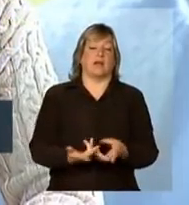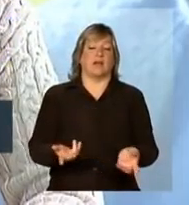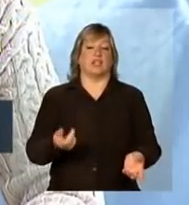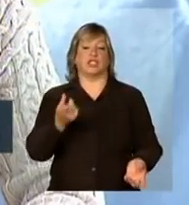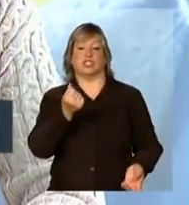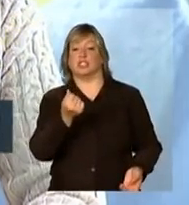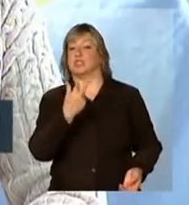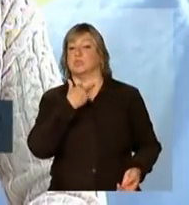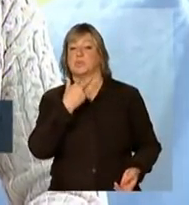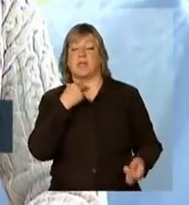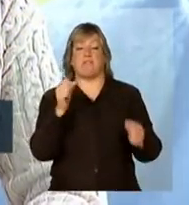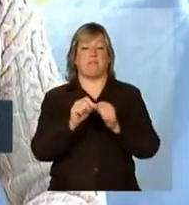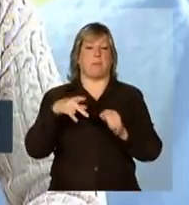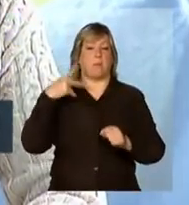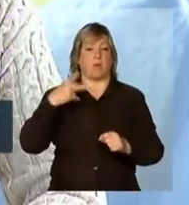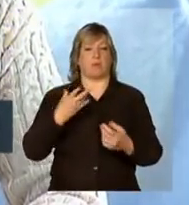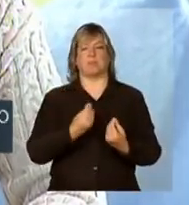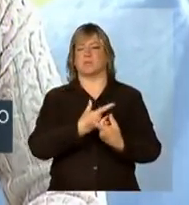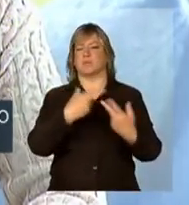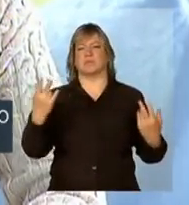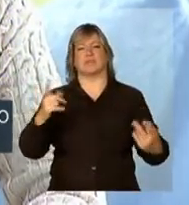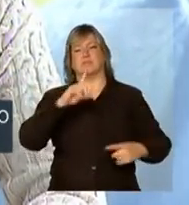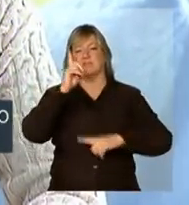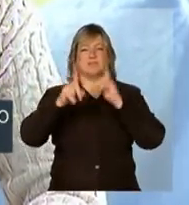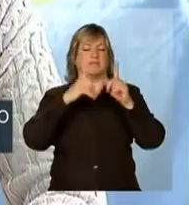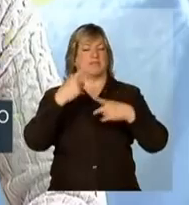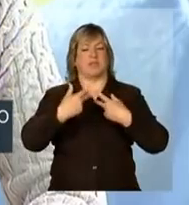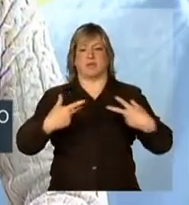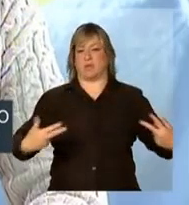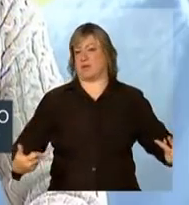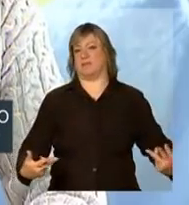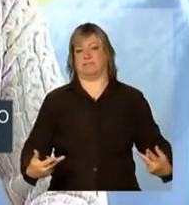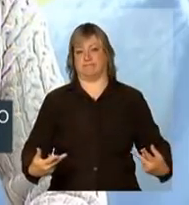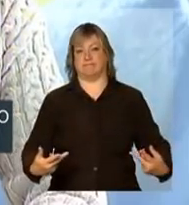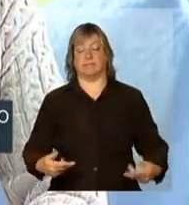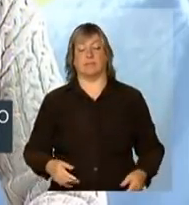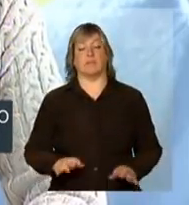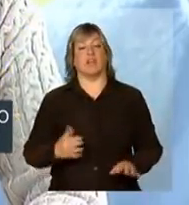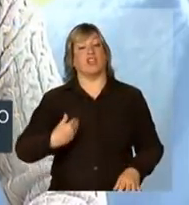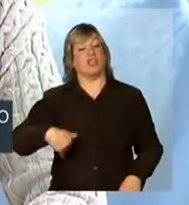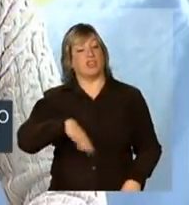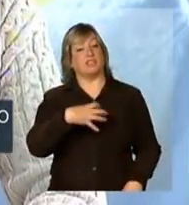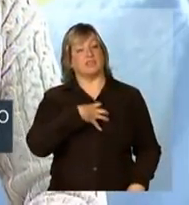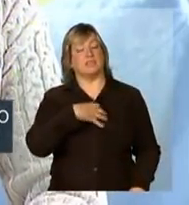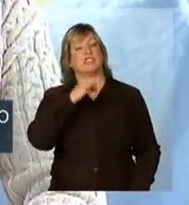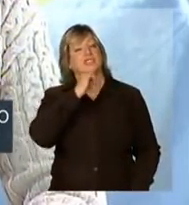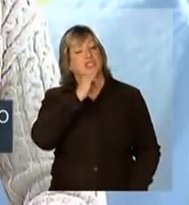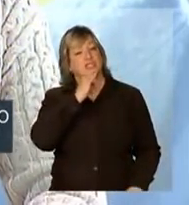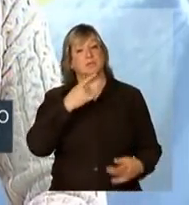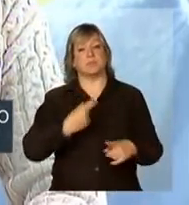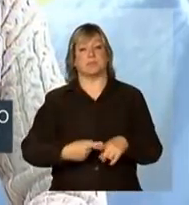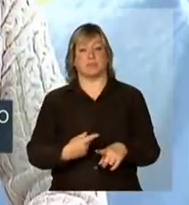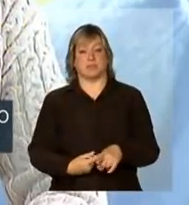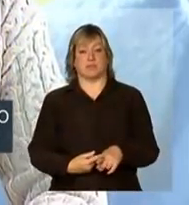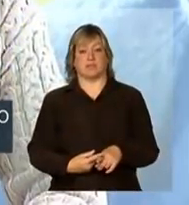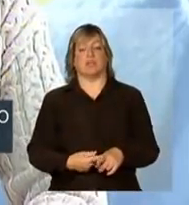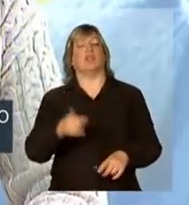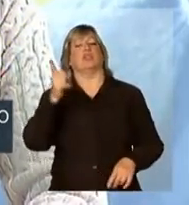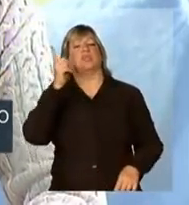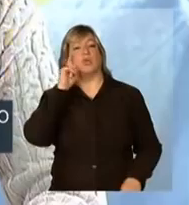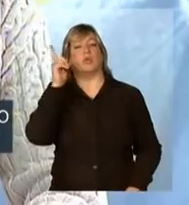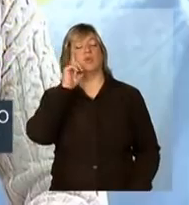políticas e tantas outras desculpas. E para nós é muito triste contar cada